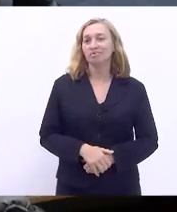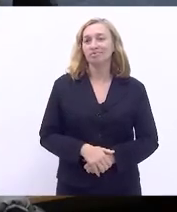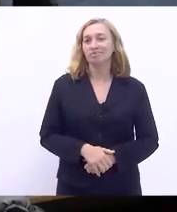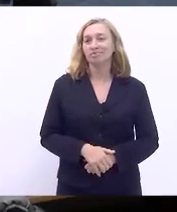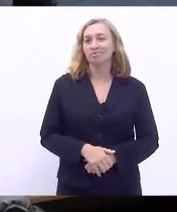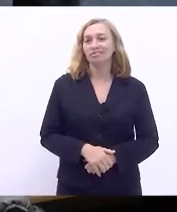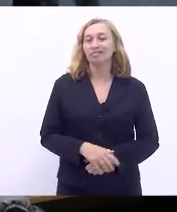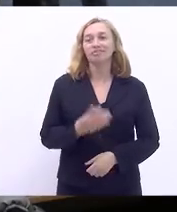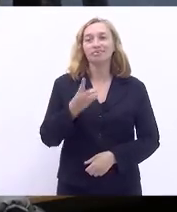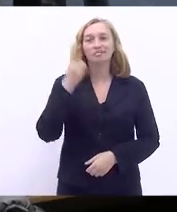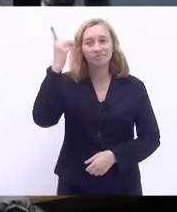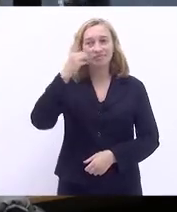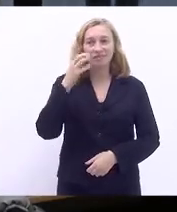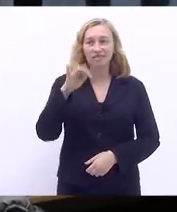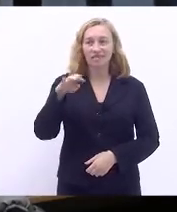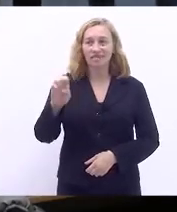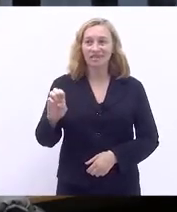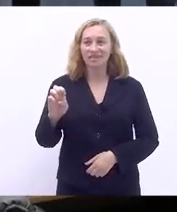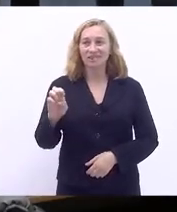Deputada Franciane Mota.